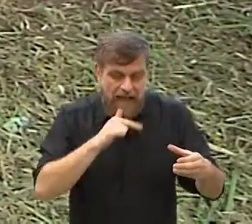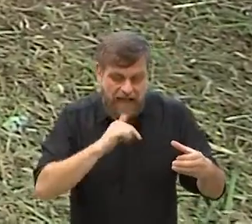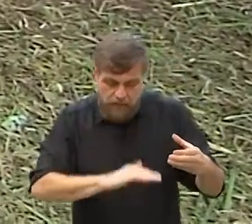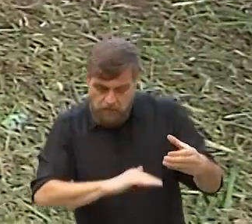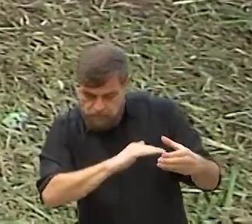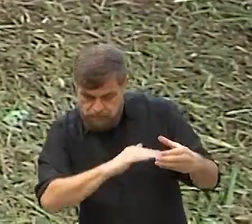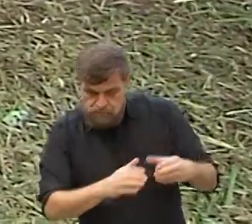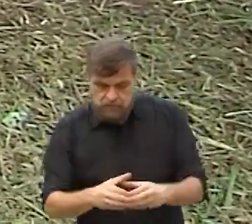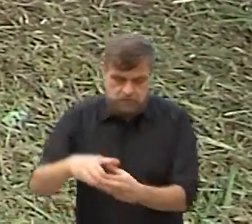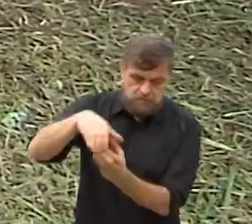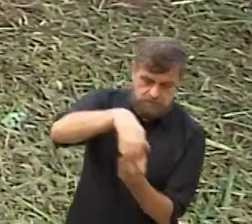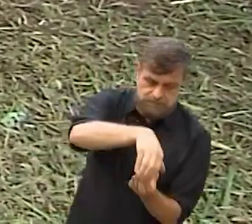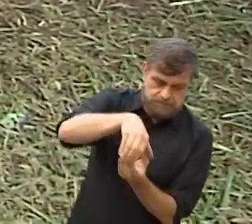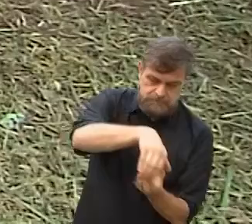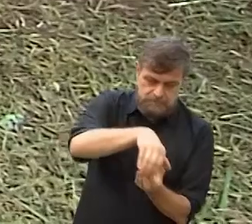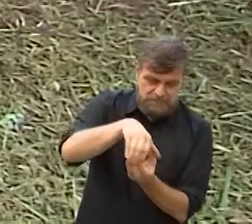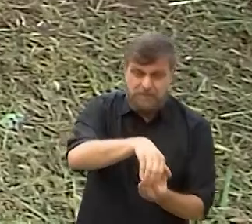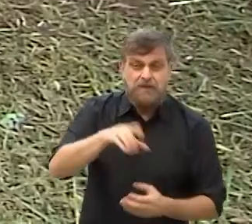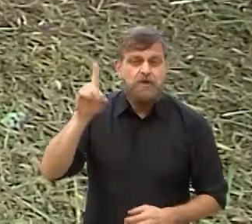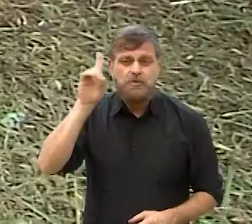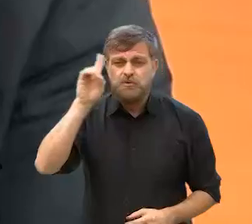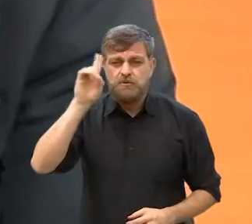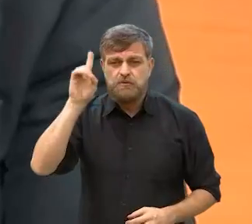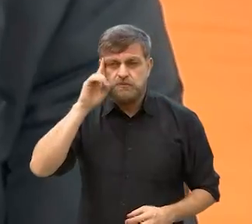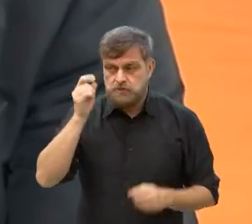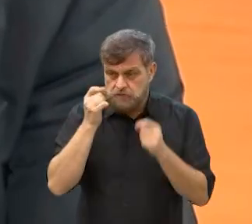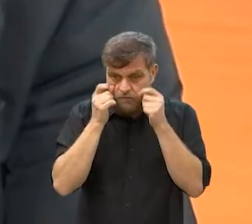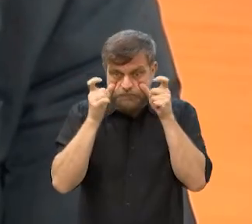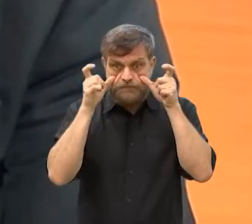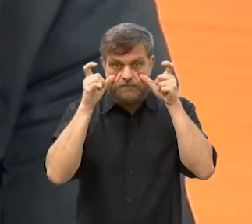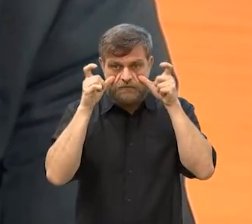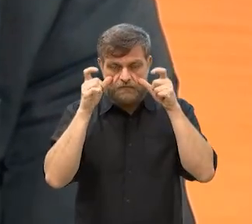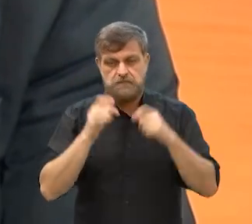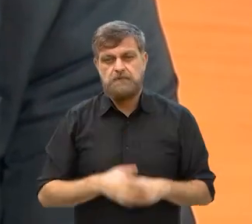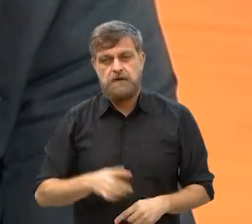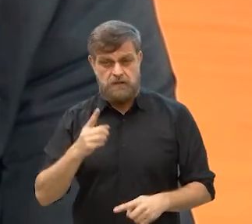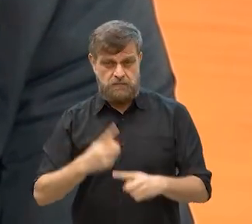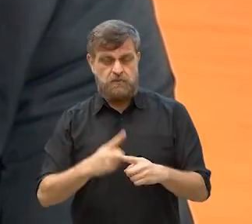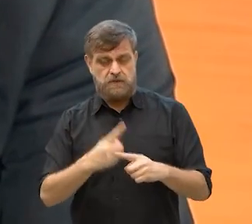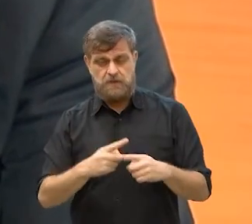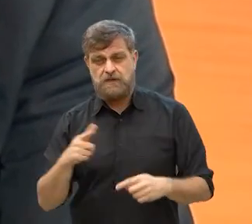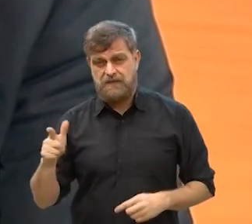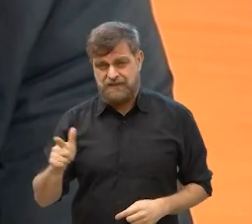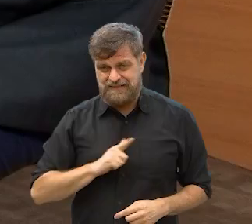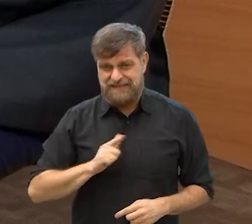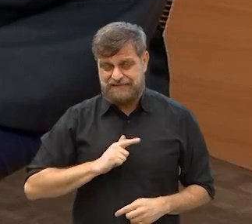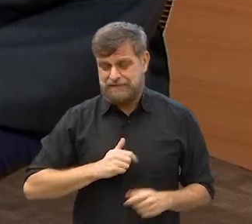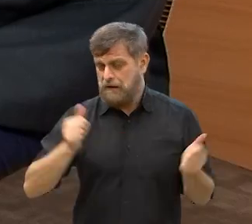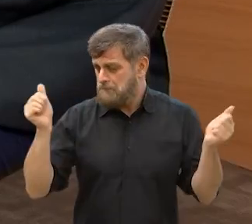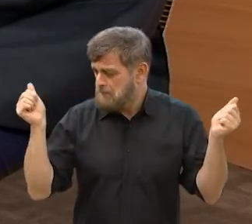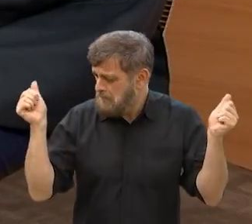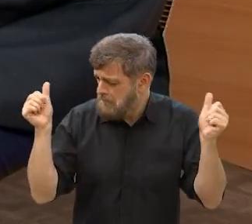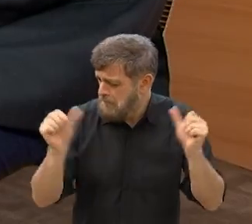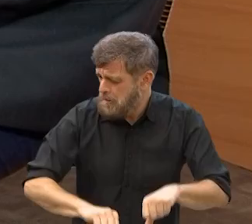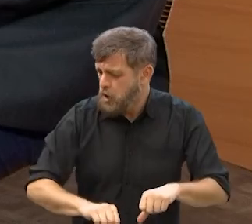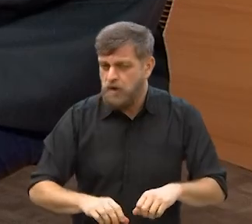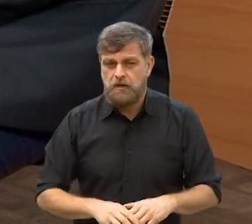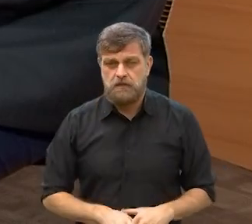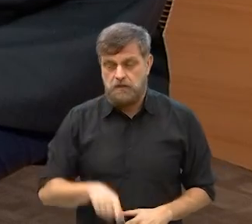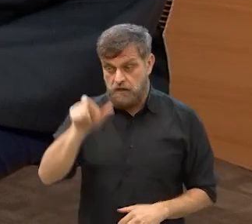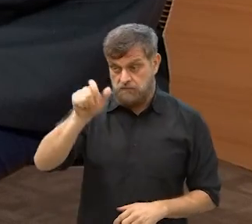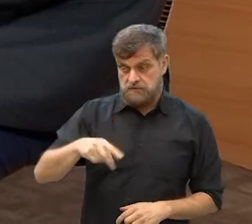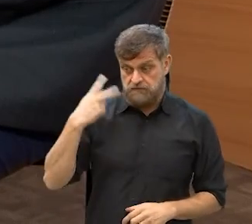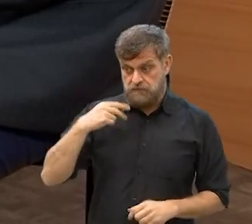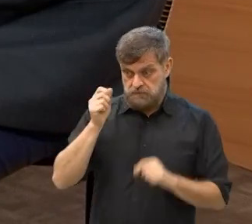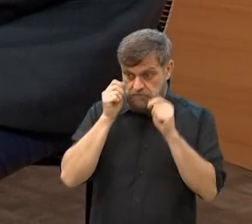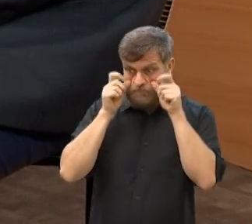água parada. Todos os dias precisa ficar atento com isso, porque ela vem cada vez pior. E o senhor, como vereador, fica